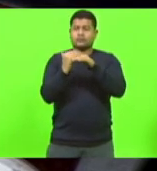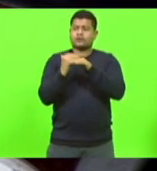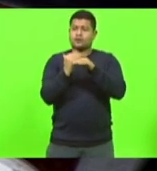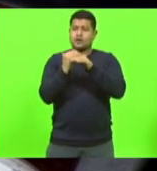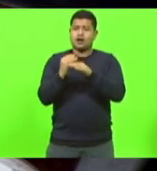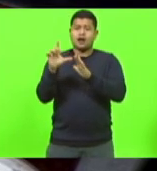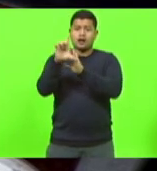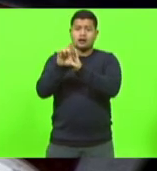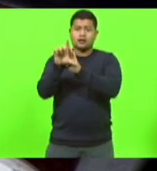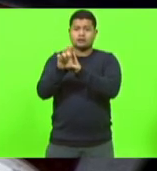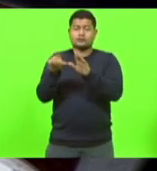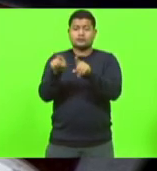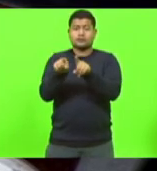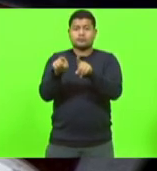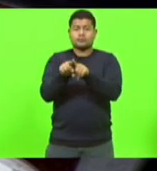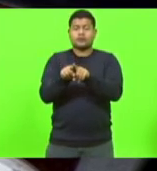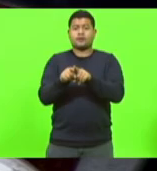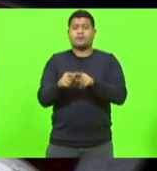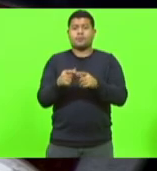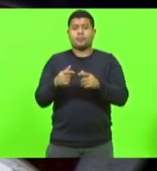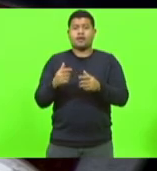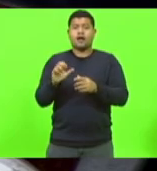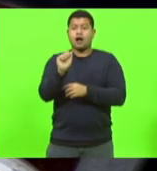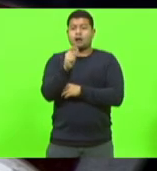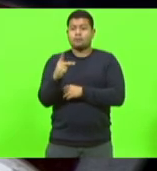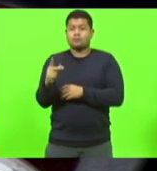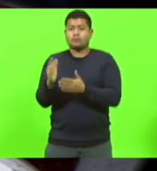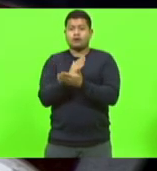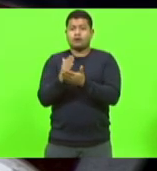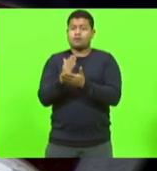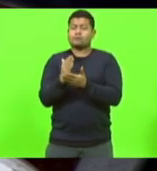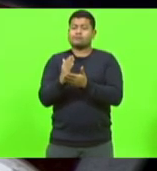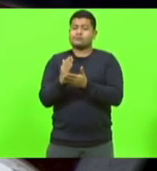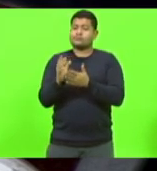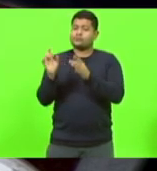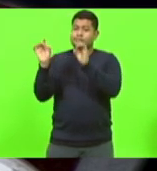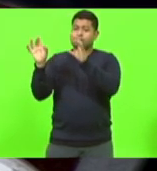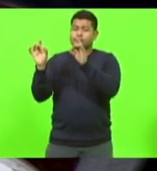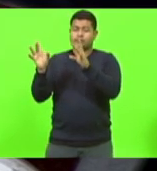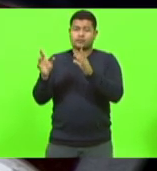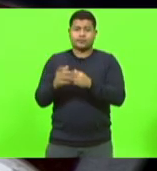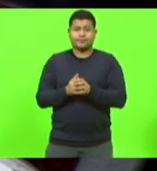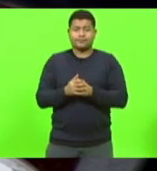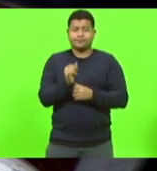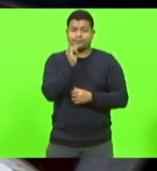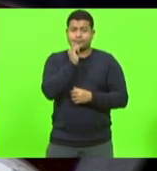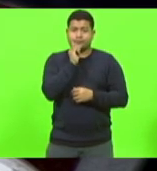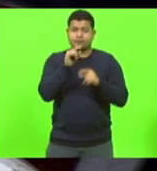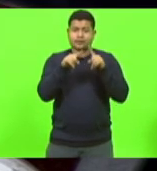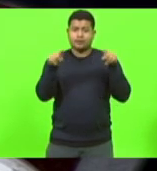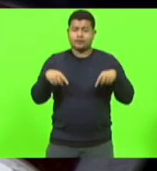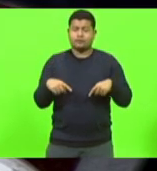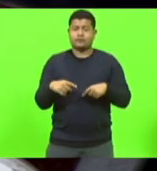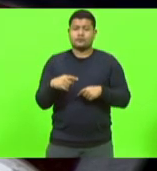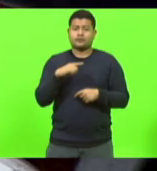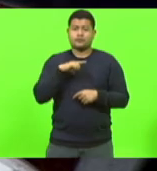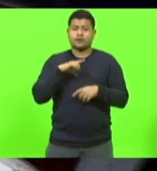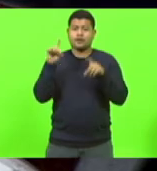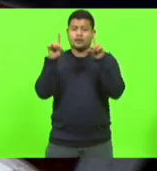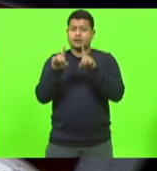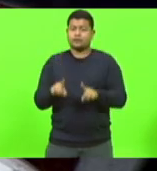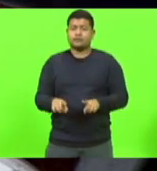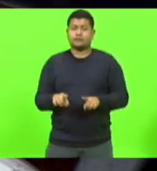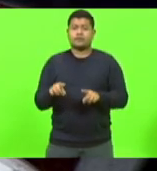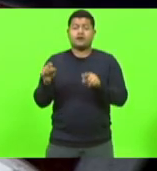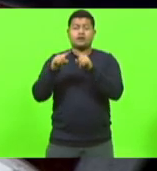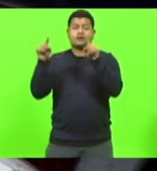trata sobre a natureza das aposentadorias e suas exceções caso aqui dos Servidores com deficiências dos